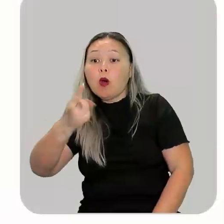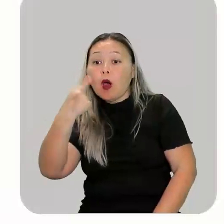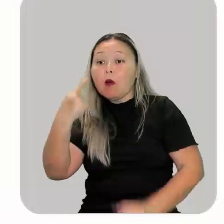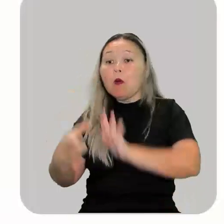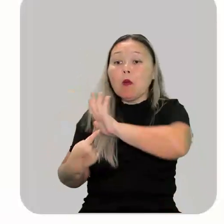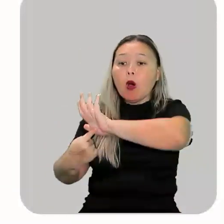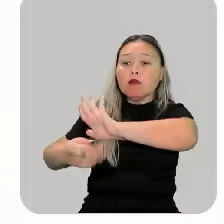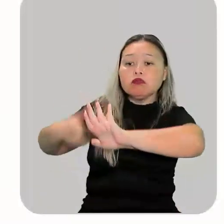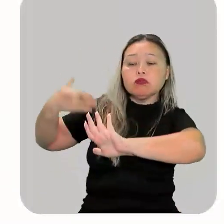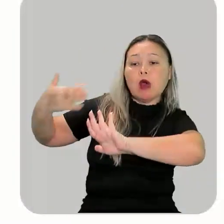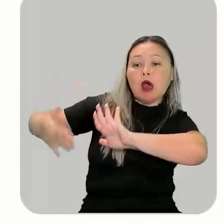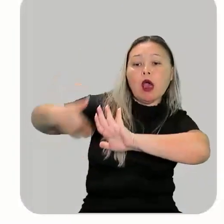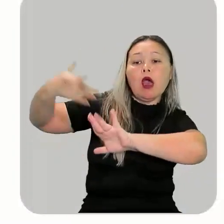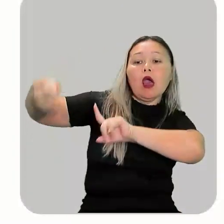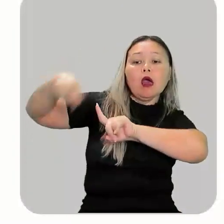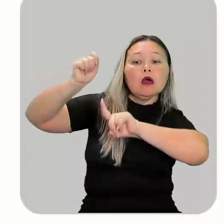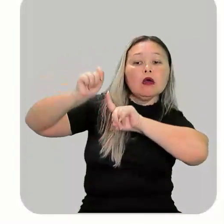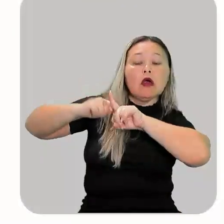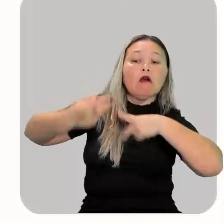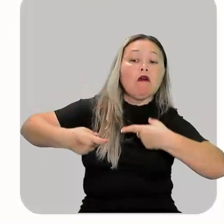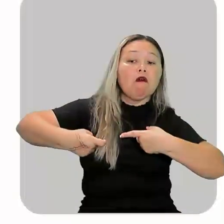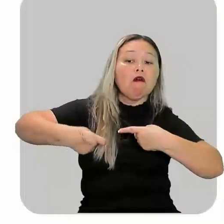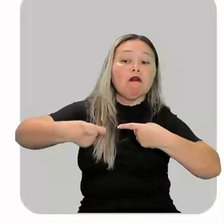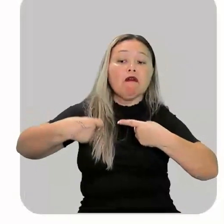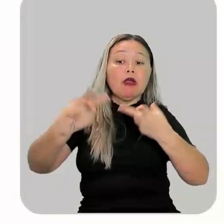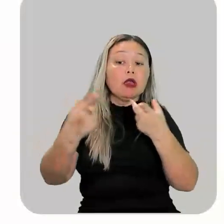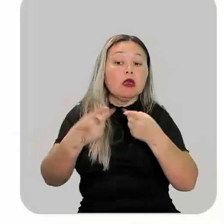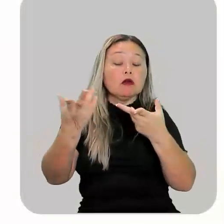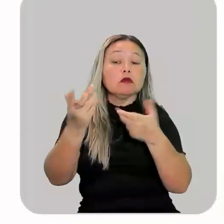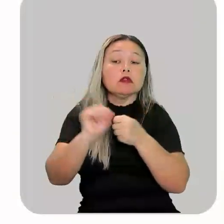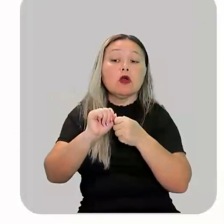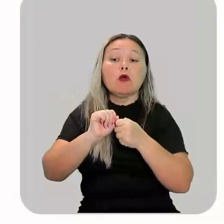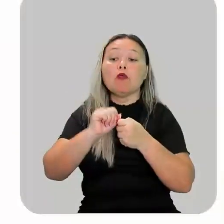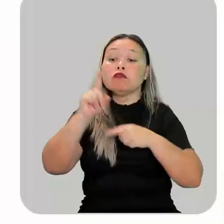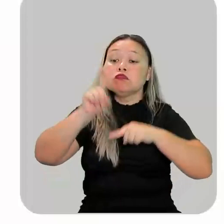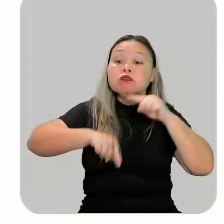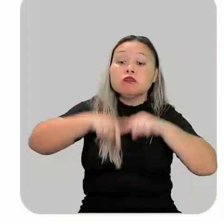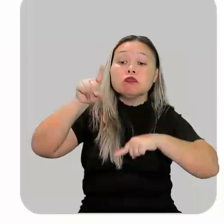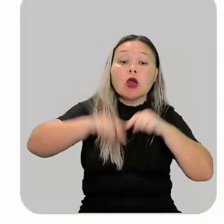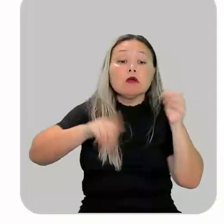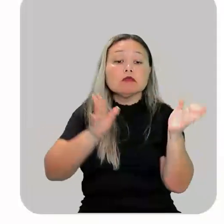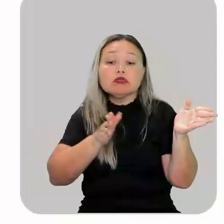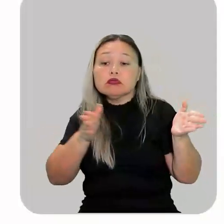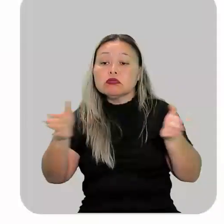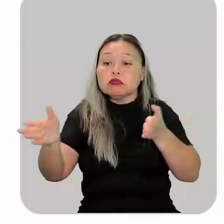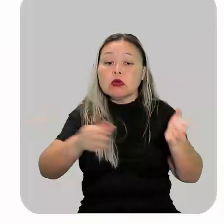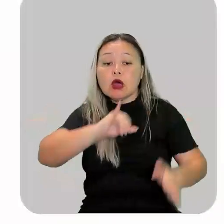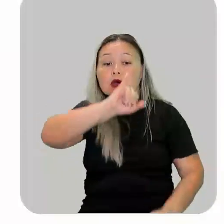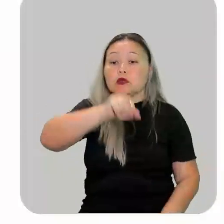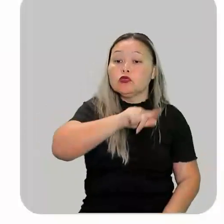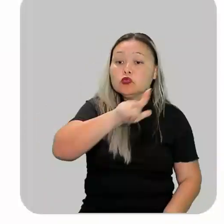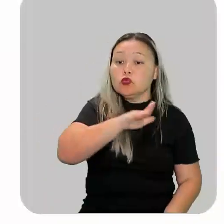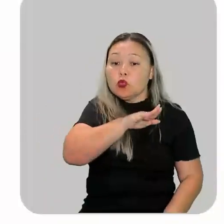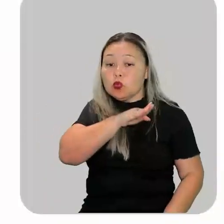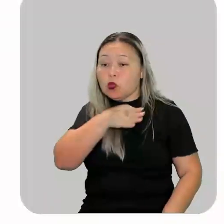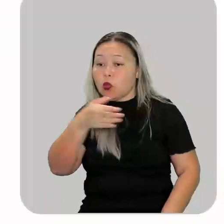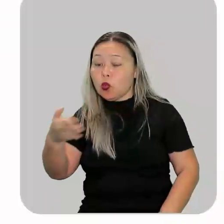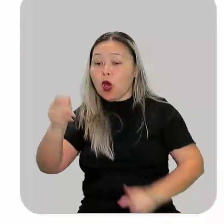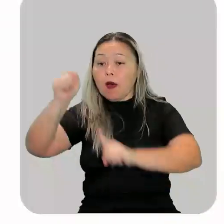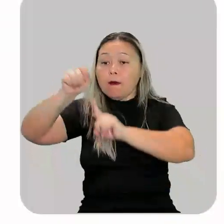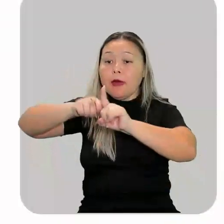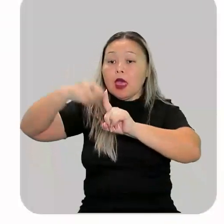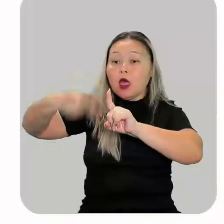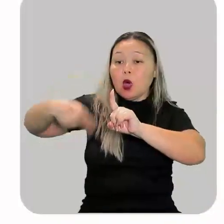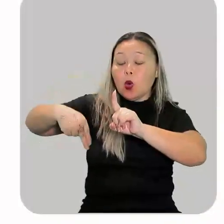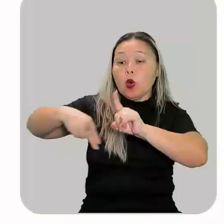evolução mensal de vendas de certo produto de julho a novembro de 2011. Então, olha